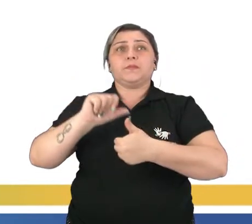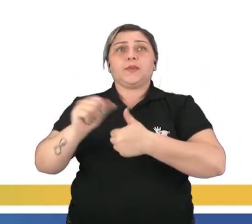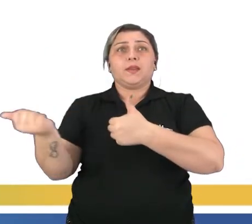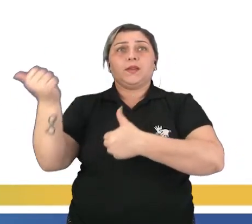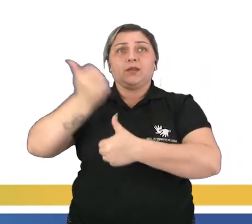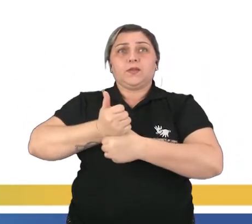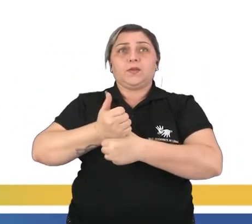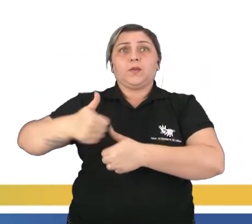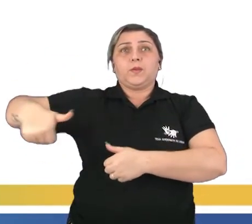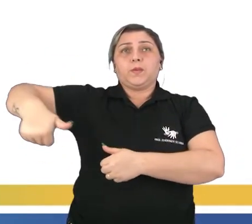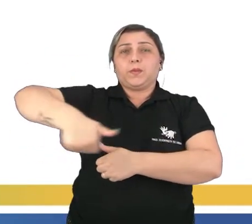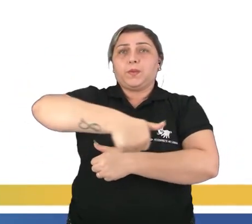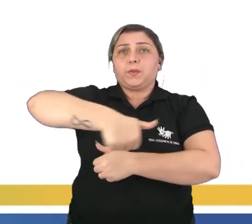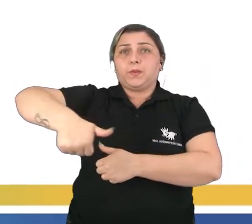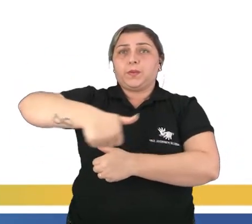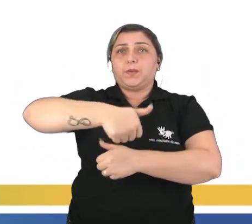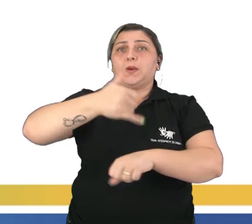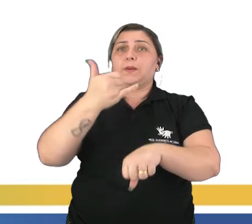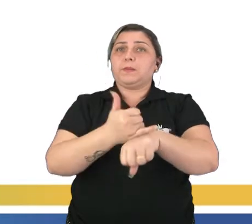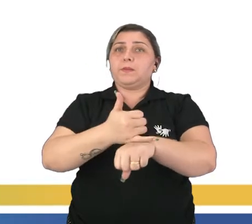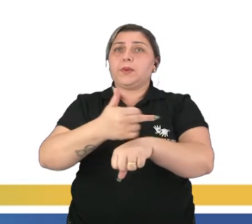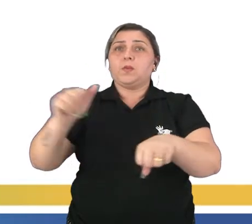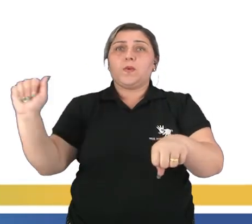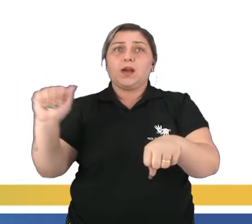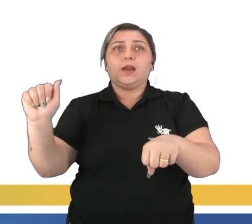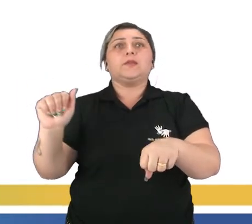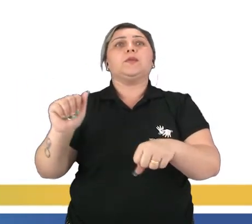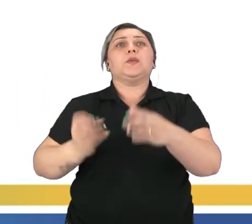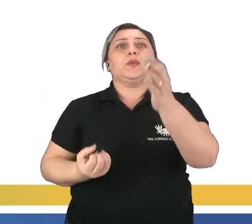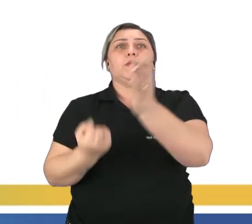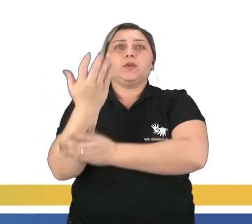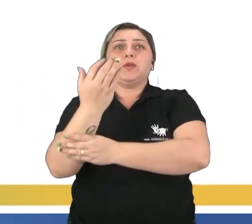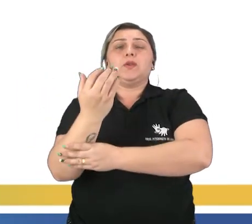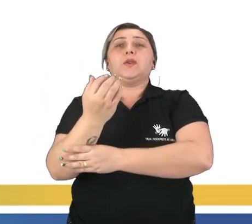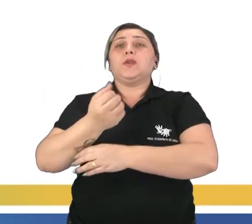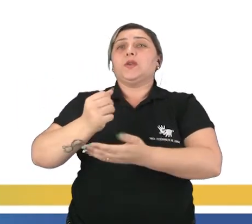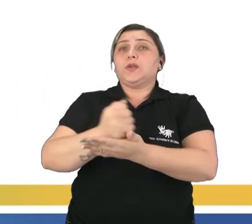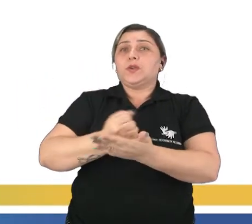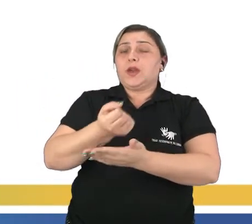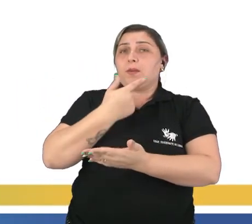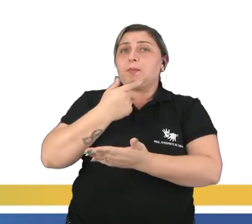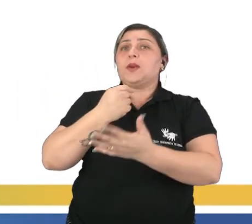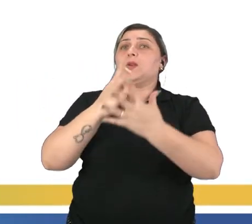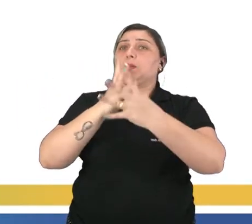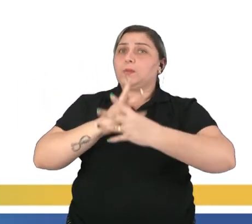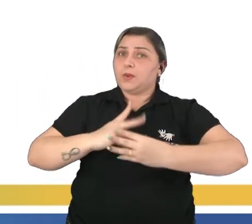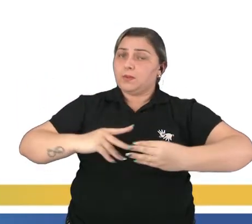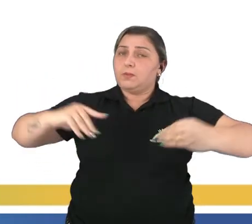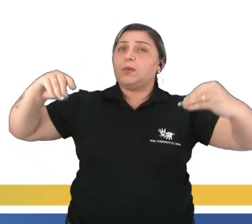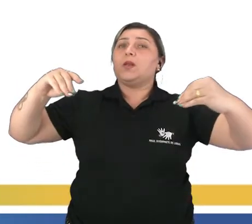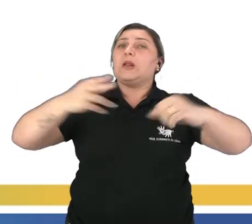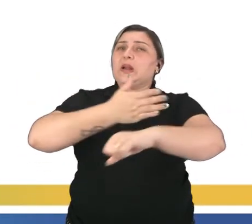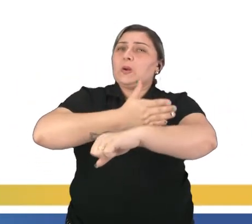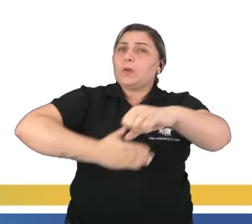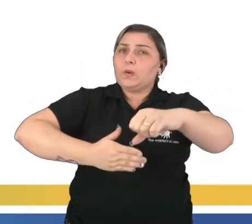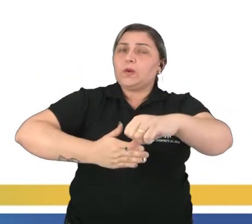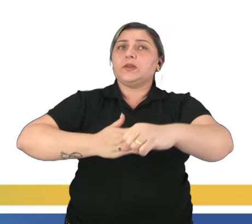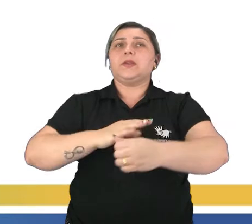a substituição do ferro pelo aço, o surgimento de antibióticos, isso já na área medicinal,